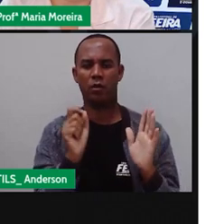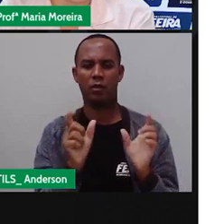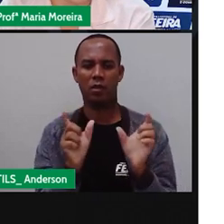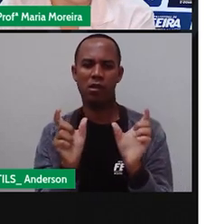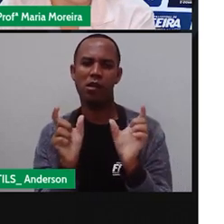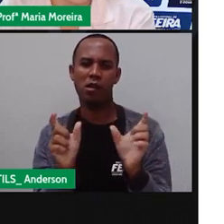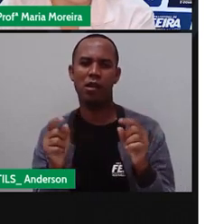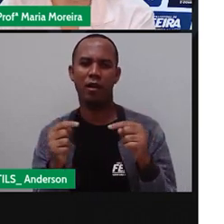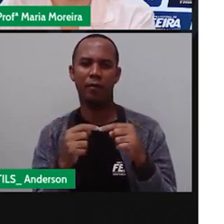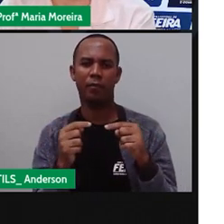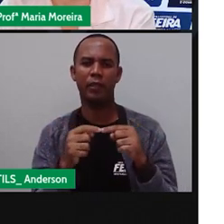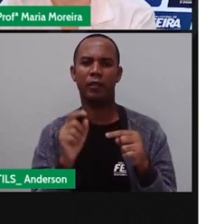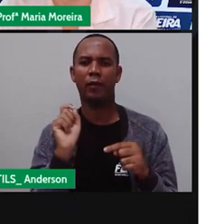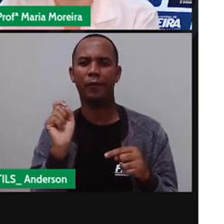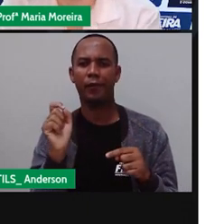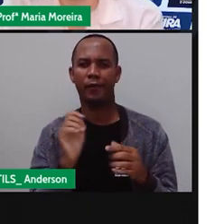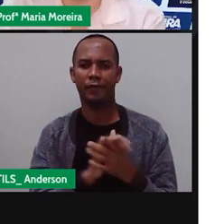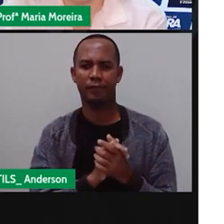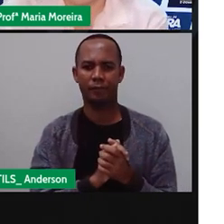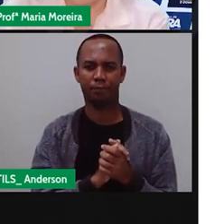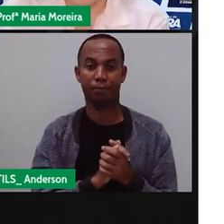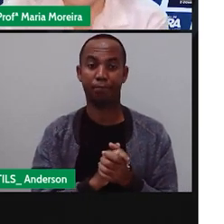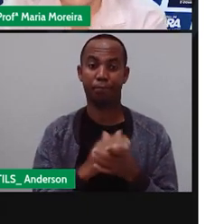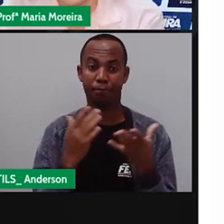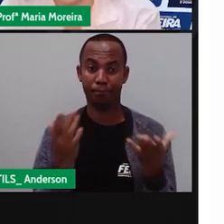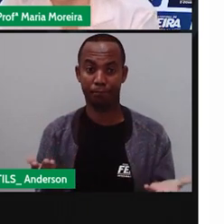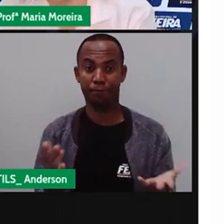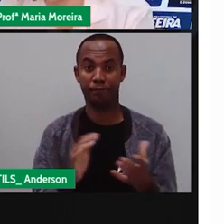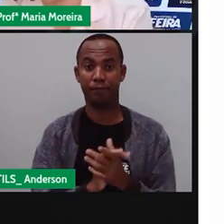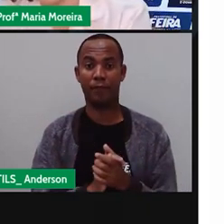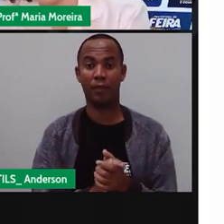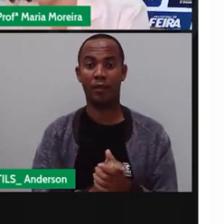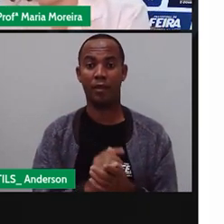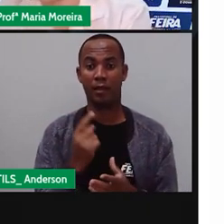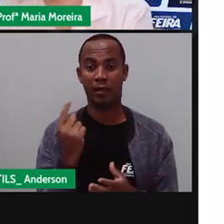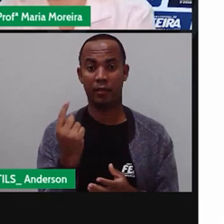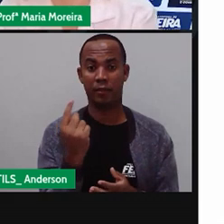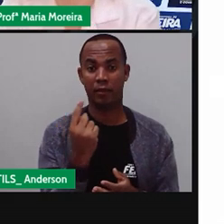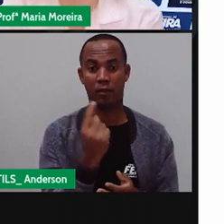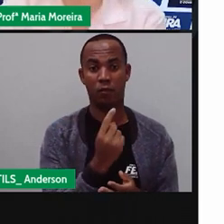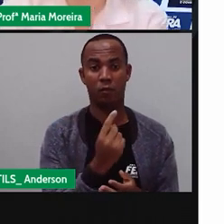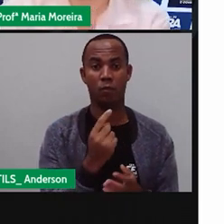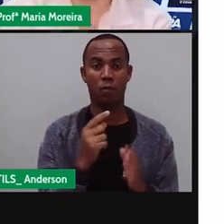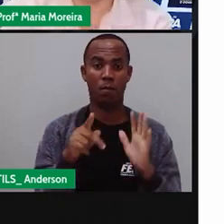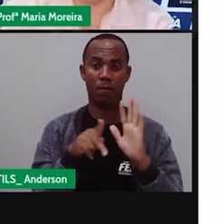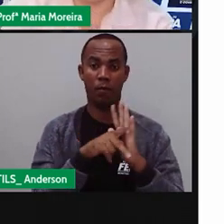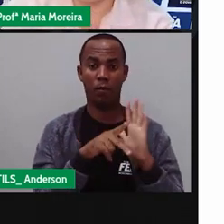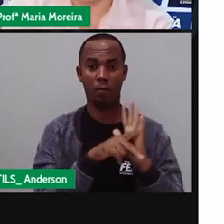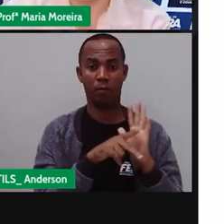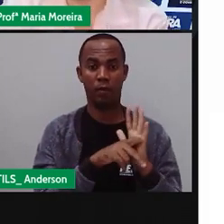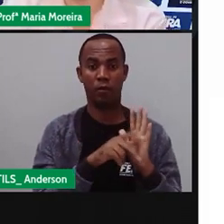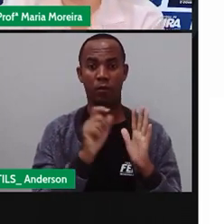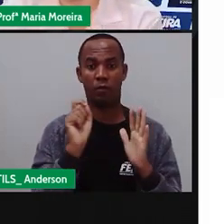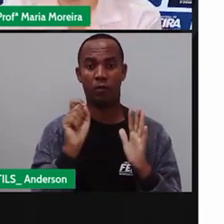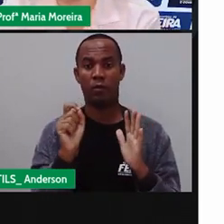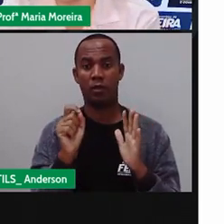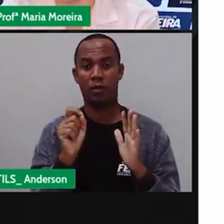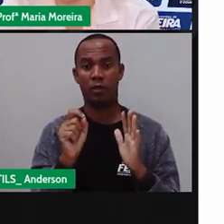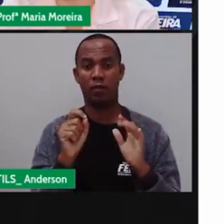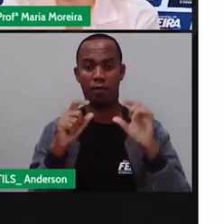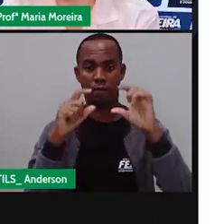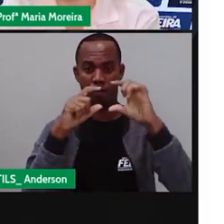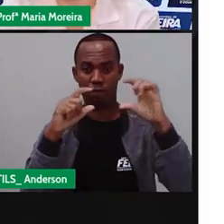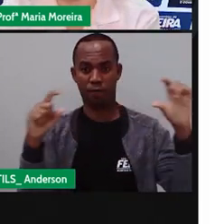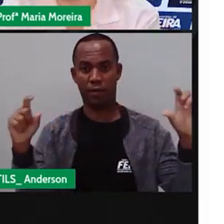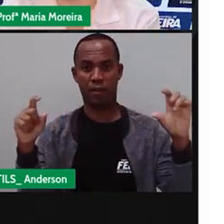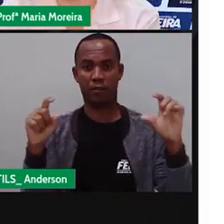estrofes, né? Pois bem, cada um deles representa o que chamamos de estrofe. E cada frase, né,